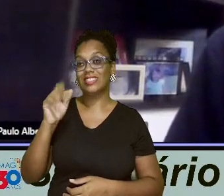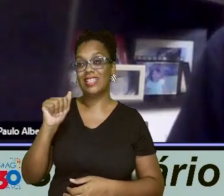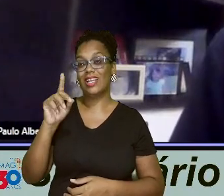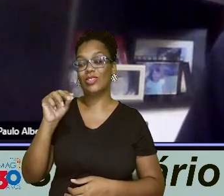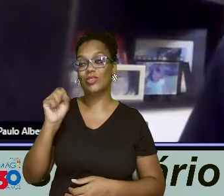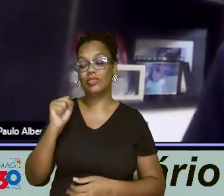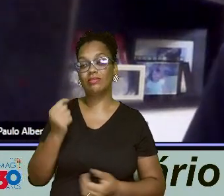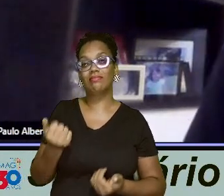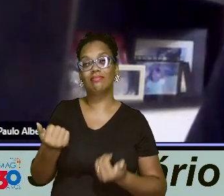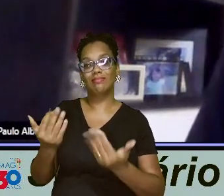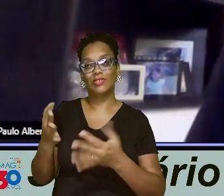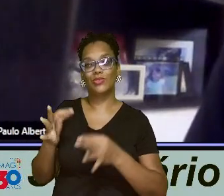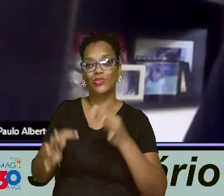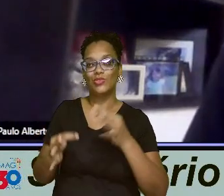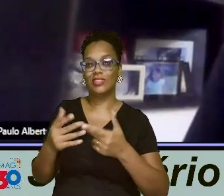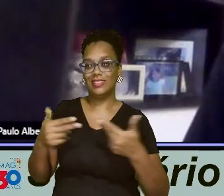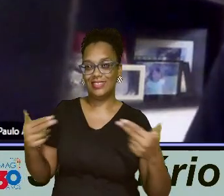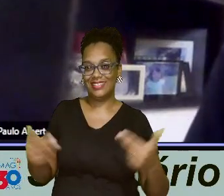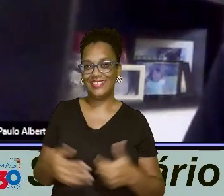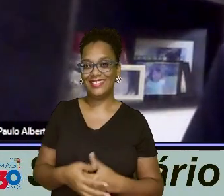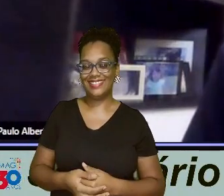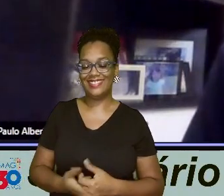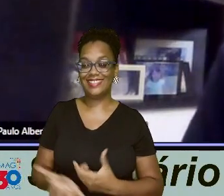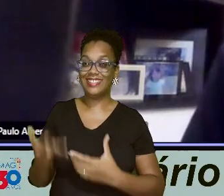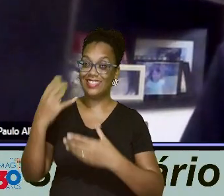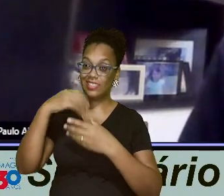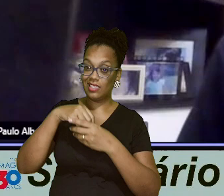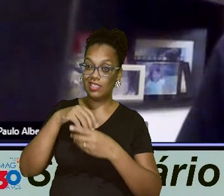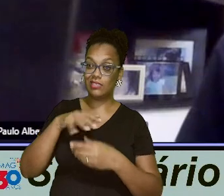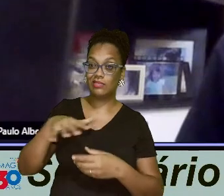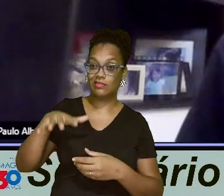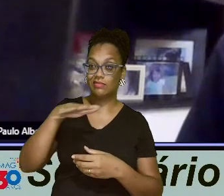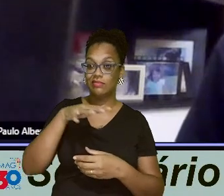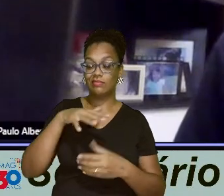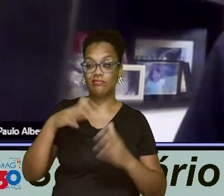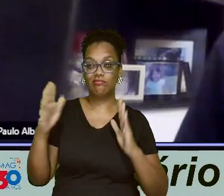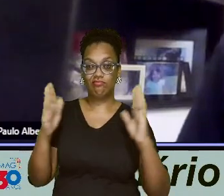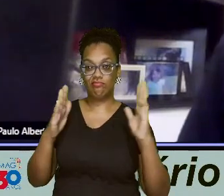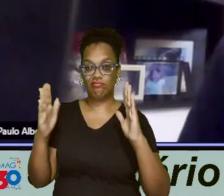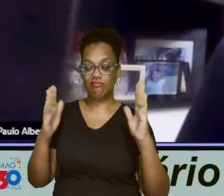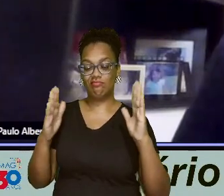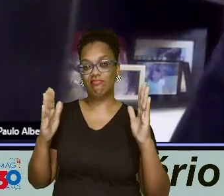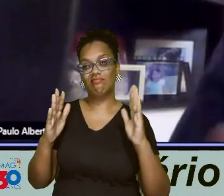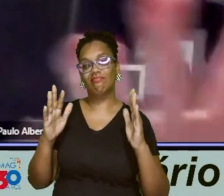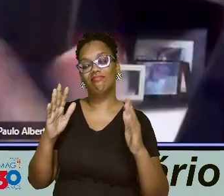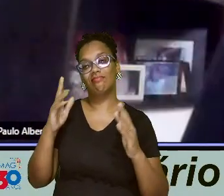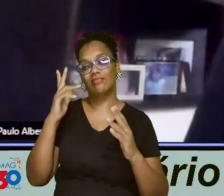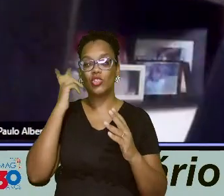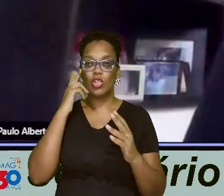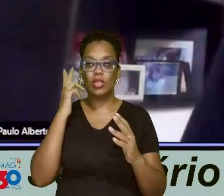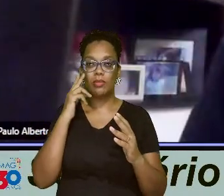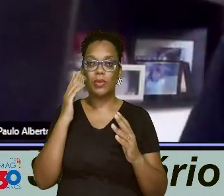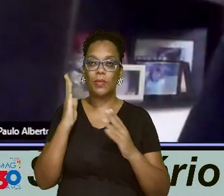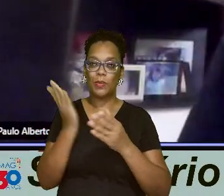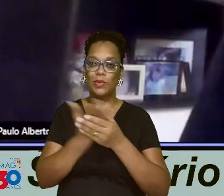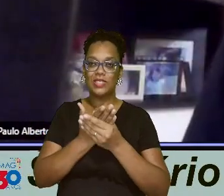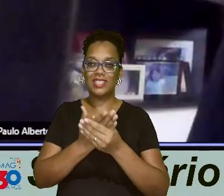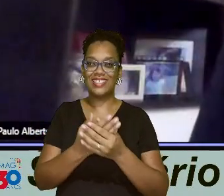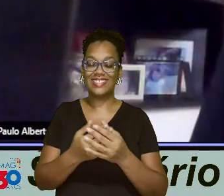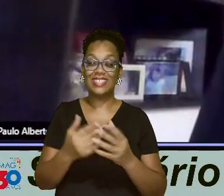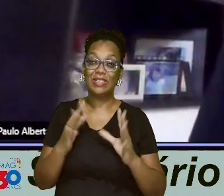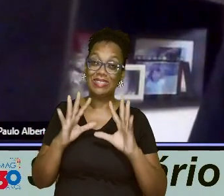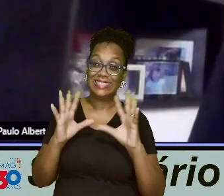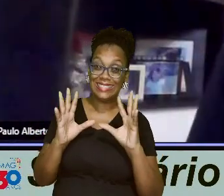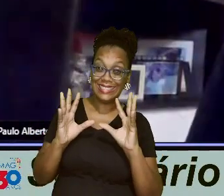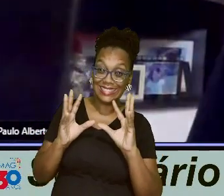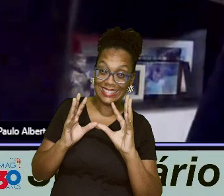judicial e dentro da duração razoável do processo. Procurei aqui sintetizar aquilo